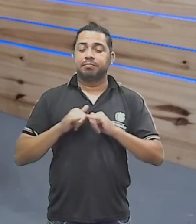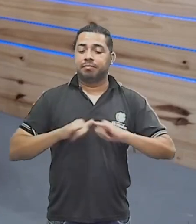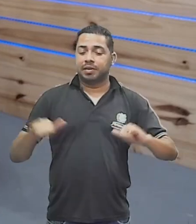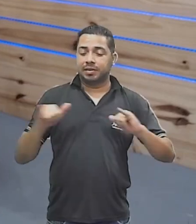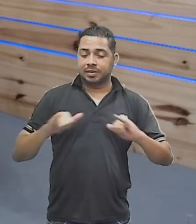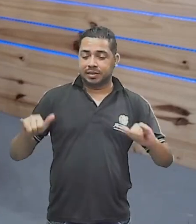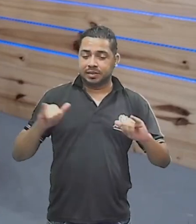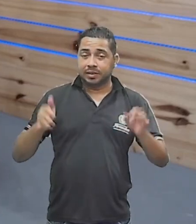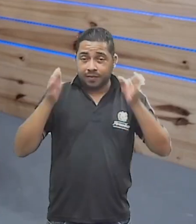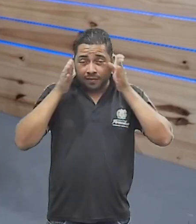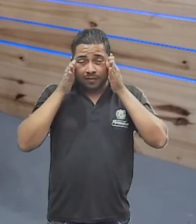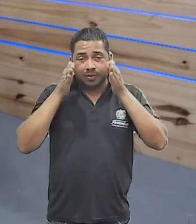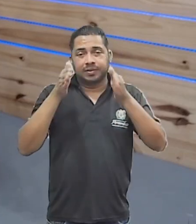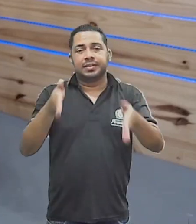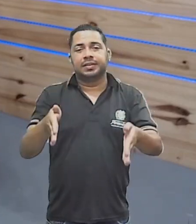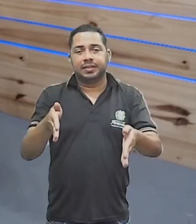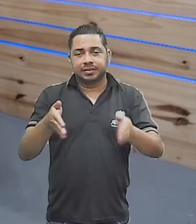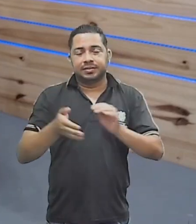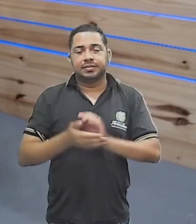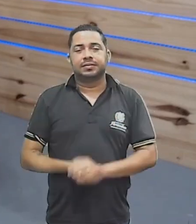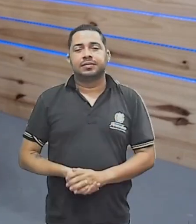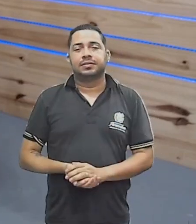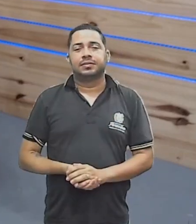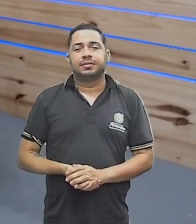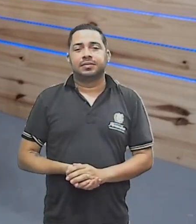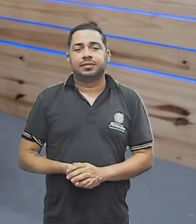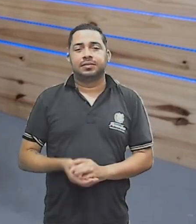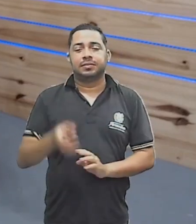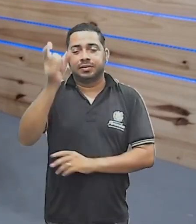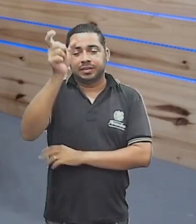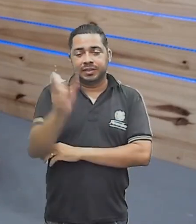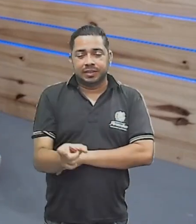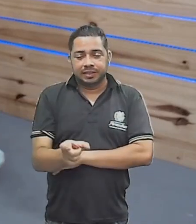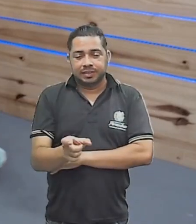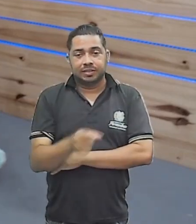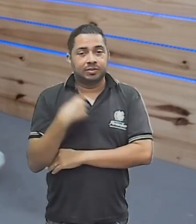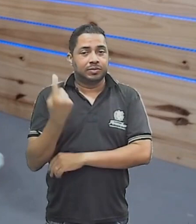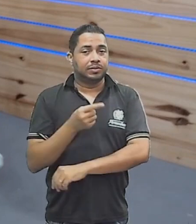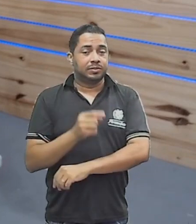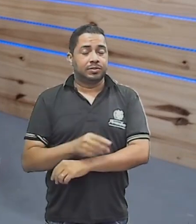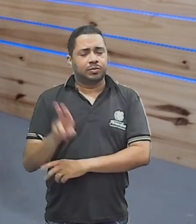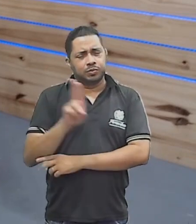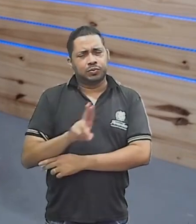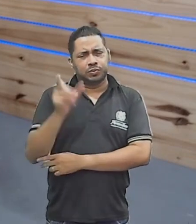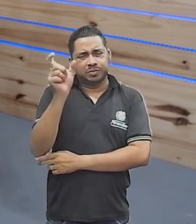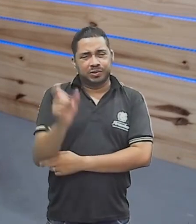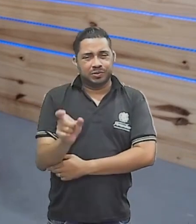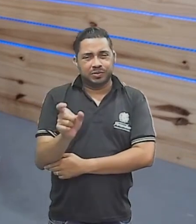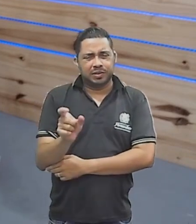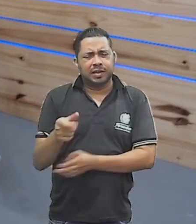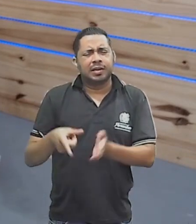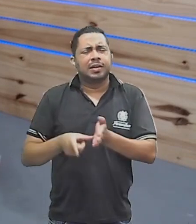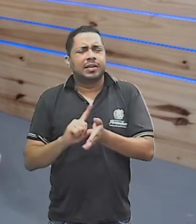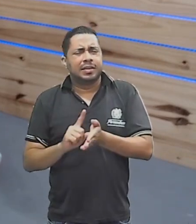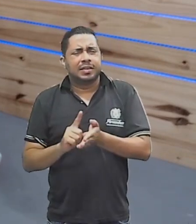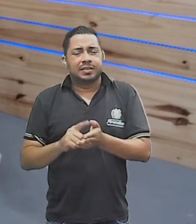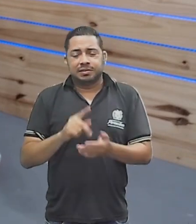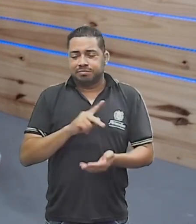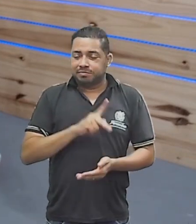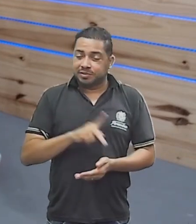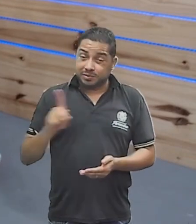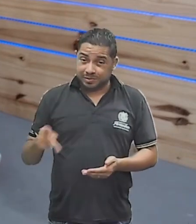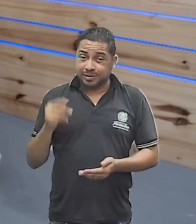marketing focado, né, no cliente, focado no nosso consumidor. Antes da gente começar, professora, seja muito bem-vinda.